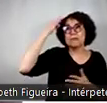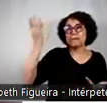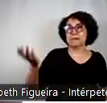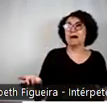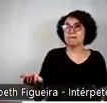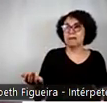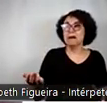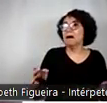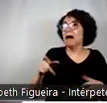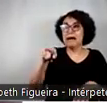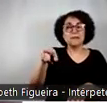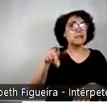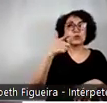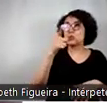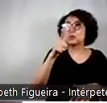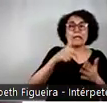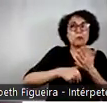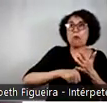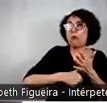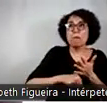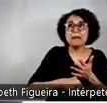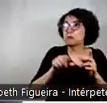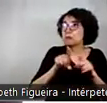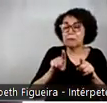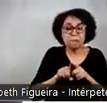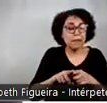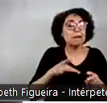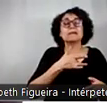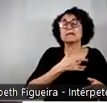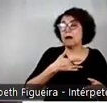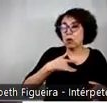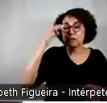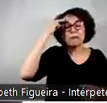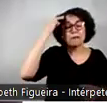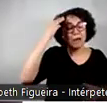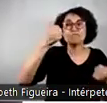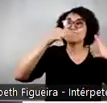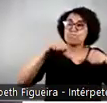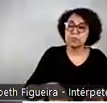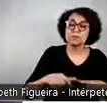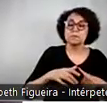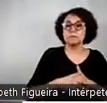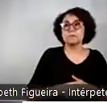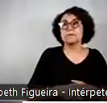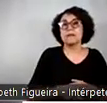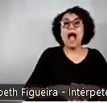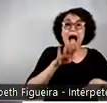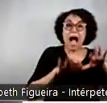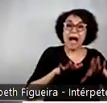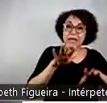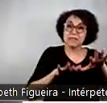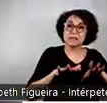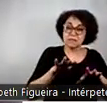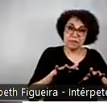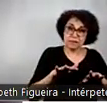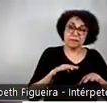pessoa. E uma das coisas que a gente não deve fazer nunca, que é patologizar a experiência, né, porque migrar é uma experiência humana